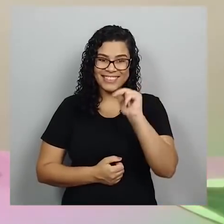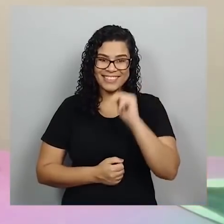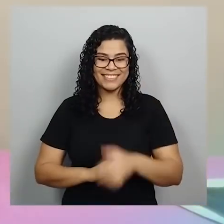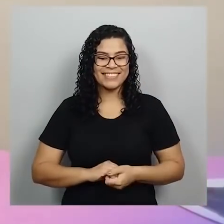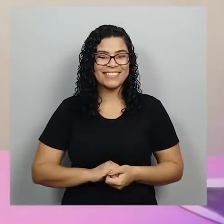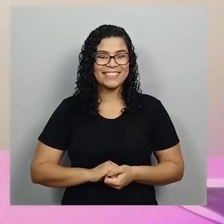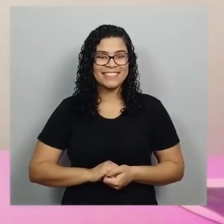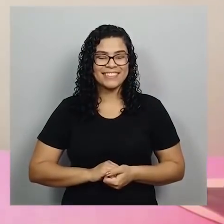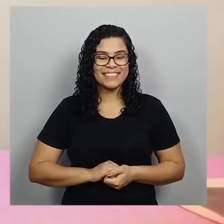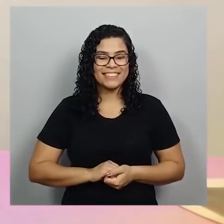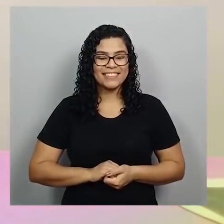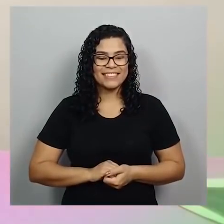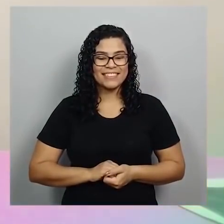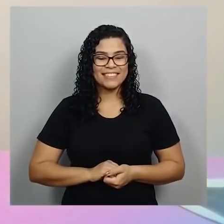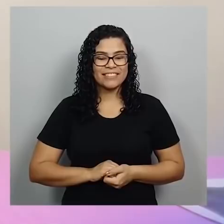ver?